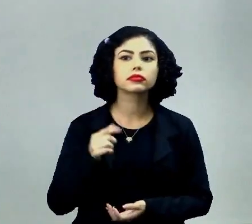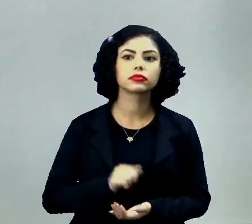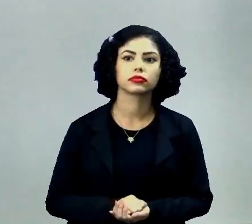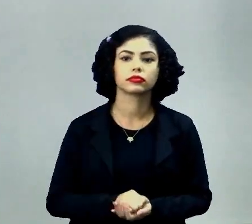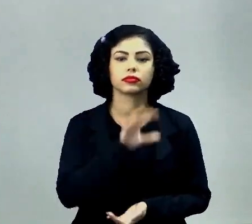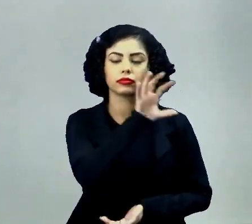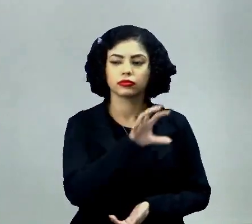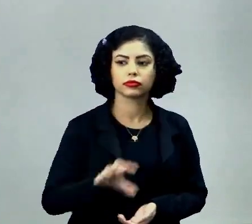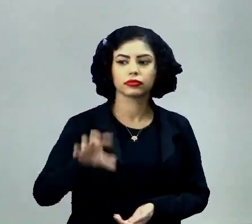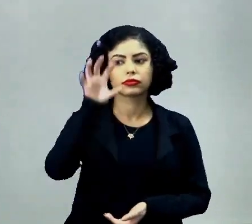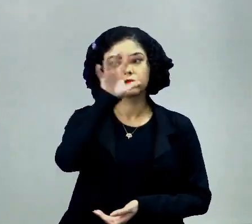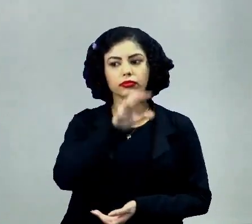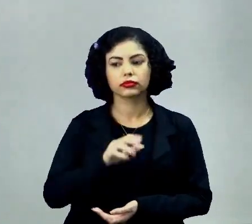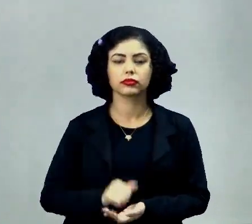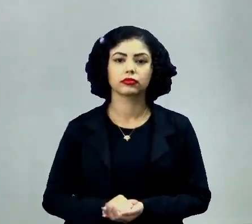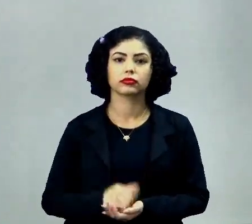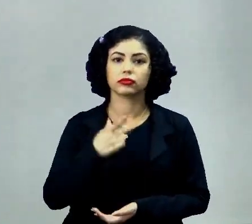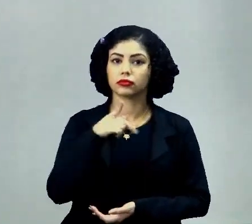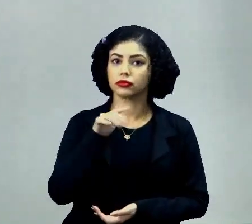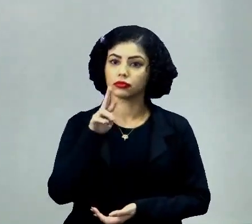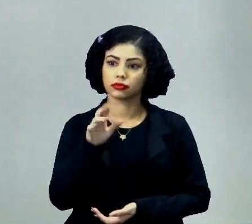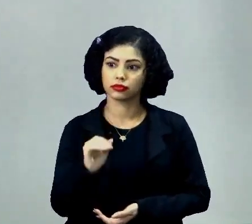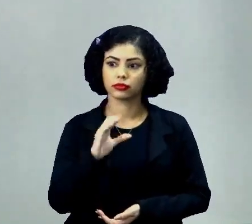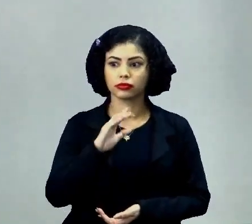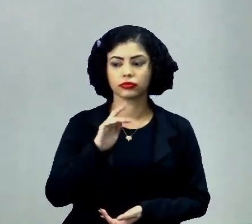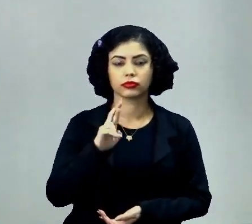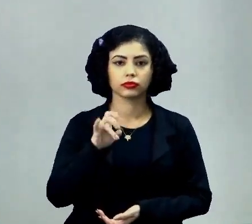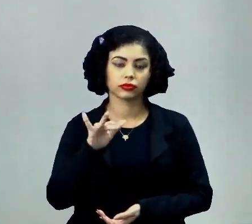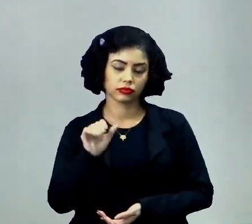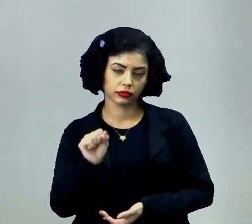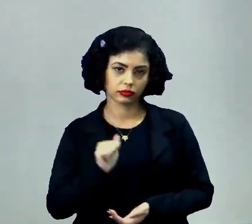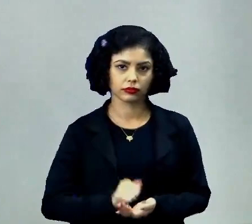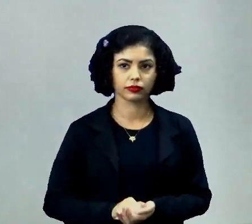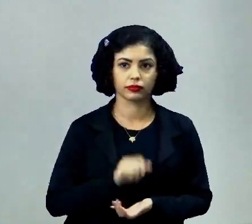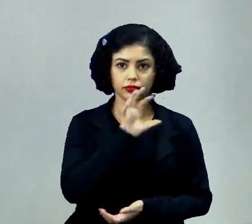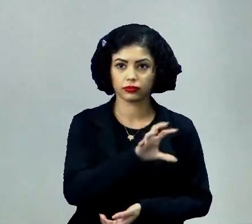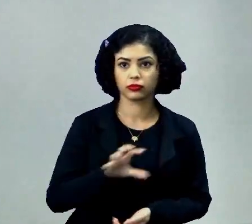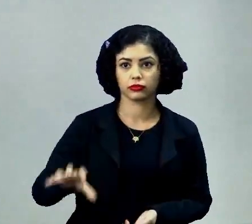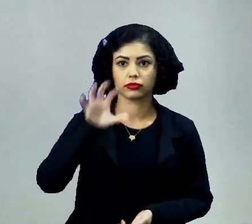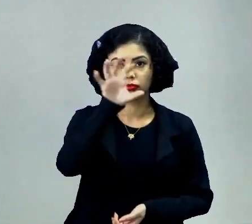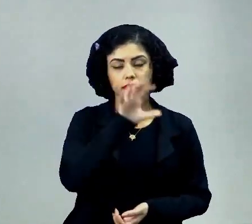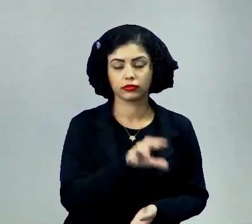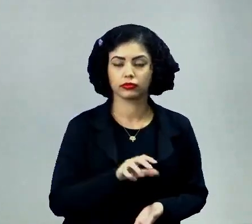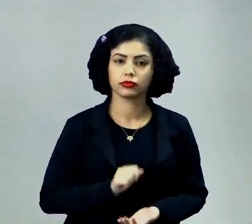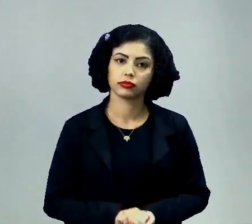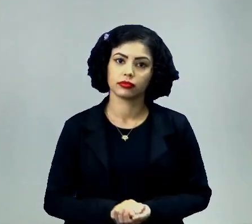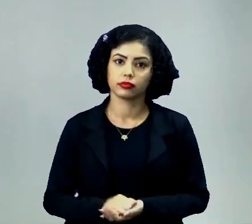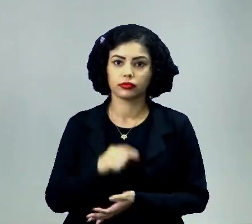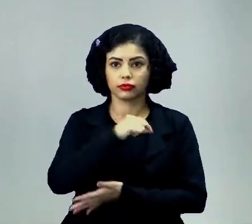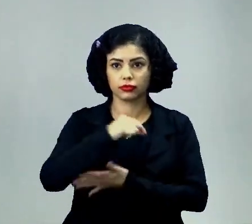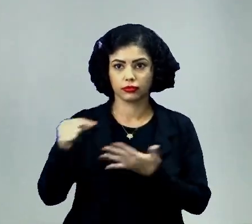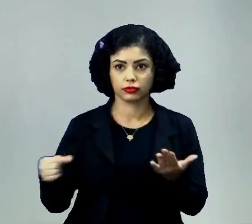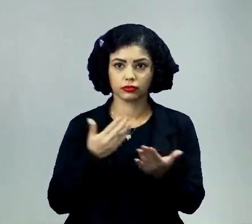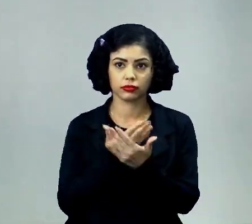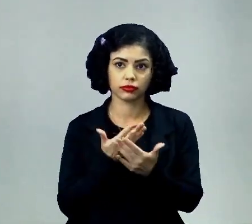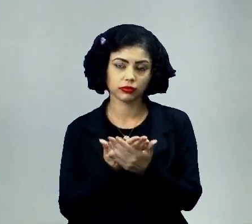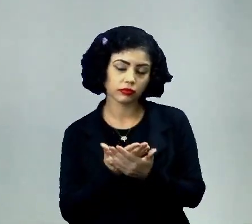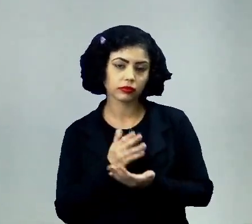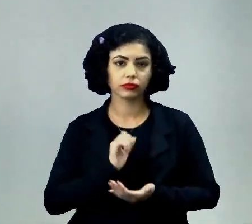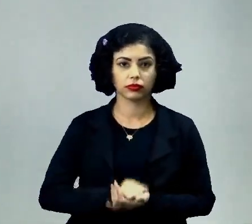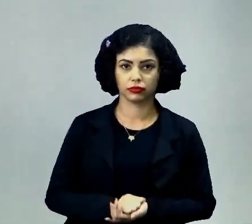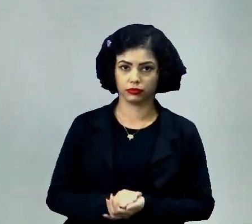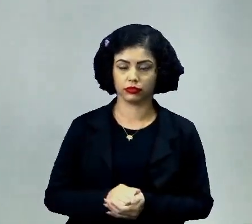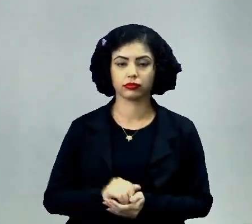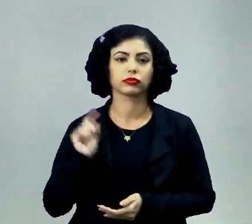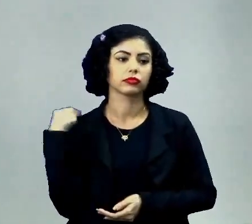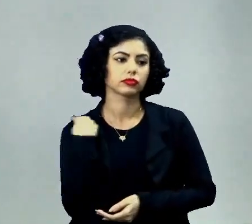sobre os mapas, as plantas e os croquis. São aí, os mapas, são elementos aí de estudo da cartografia,